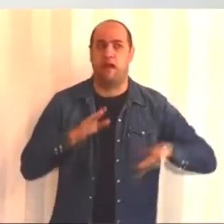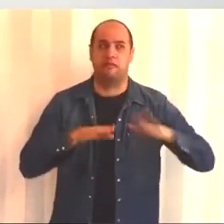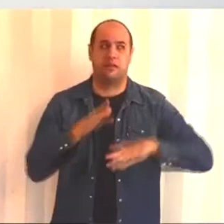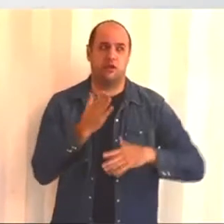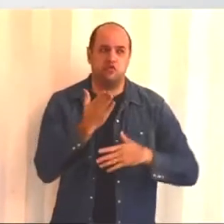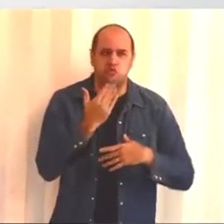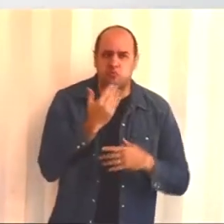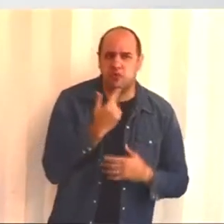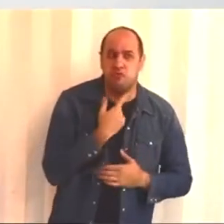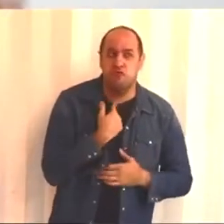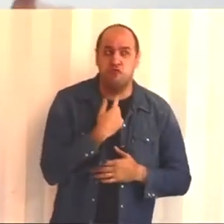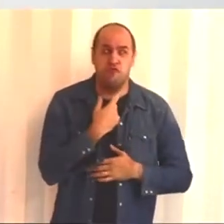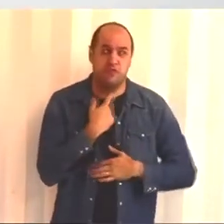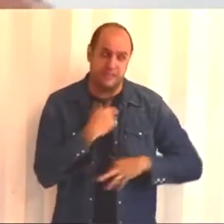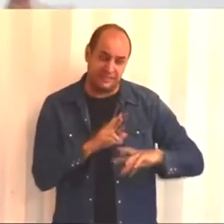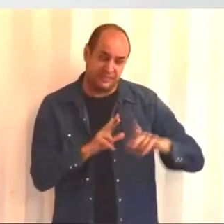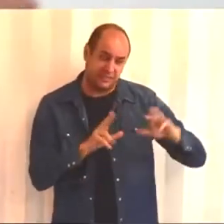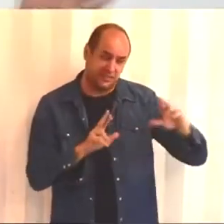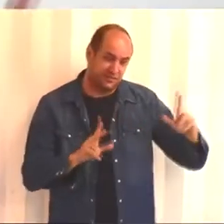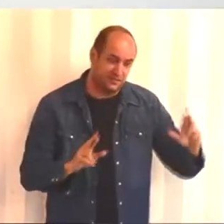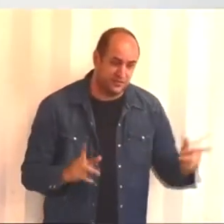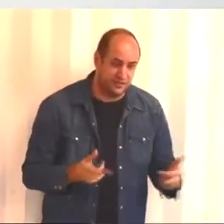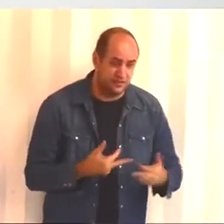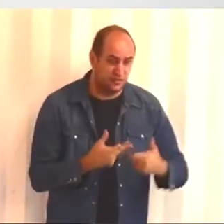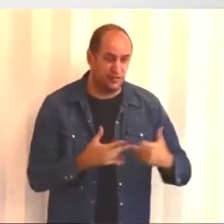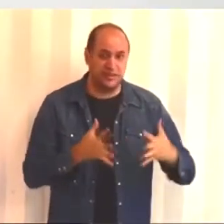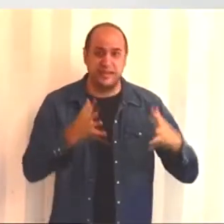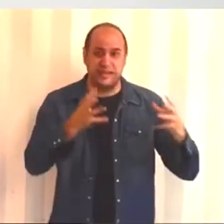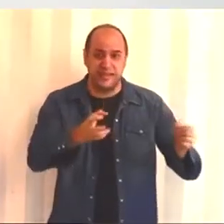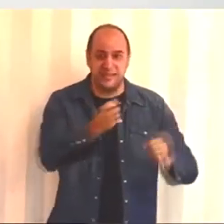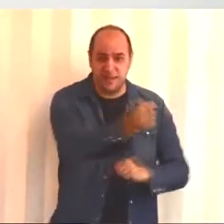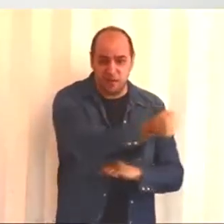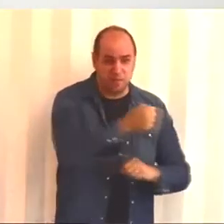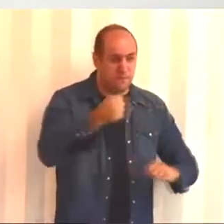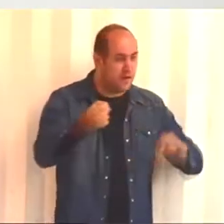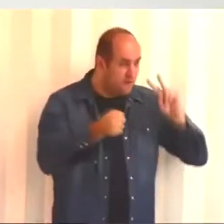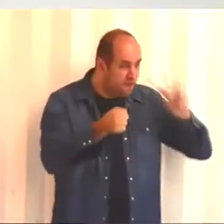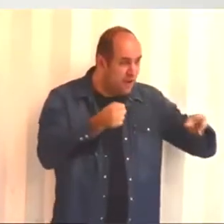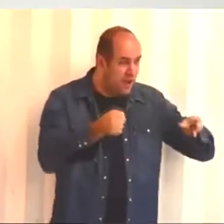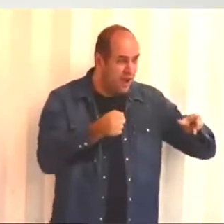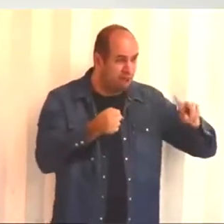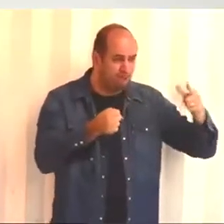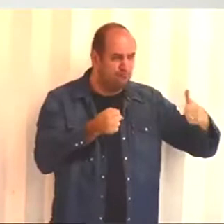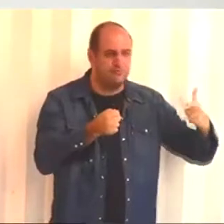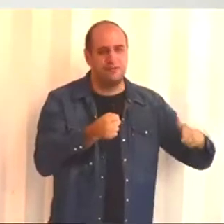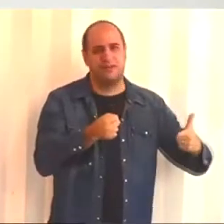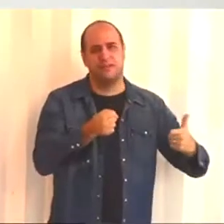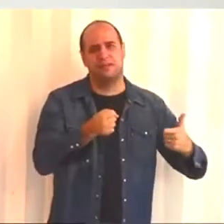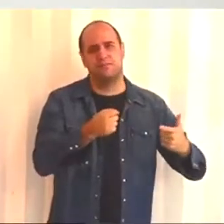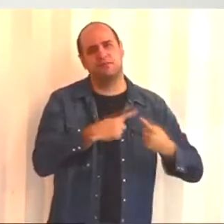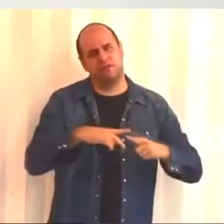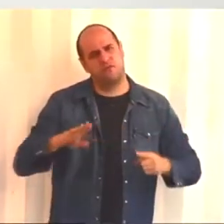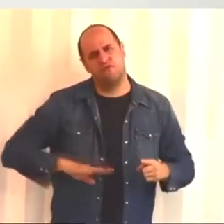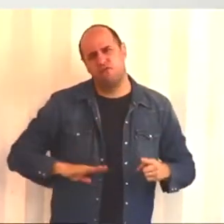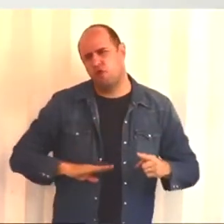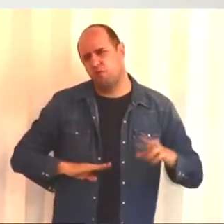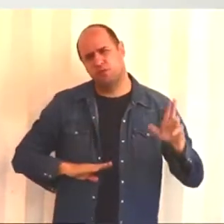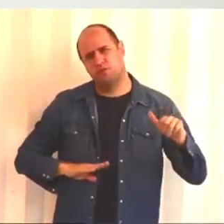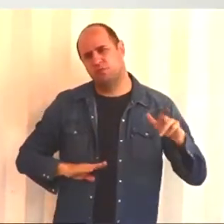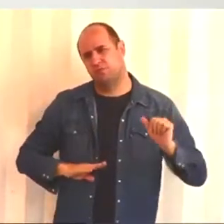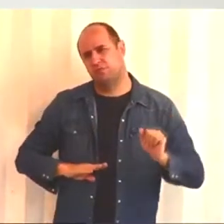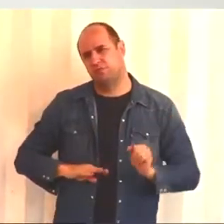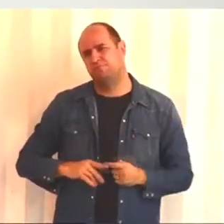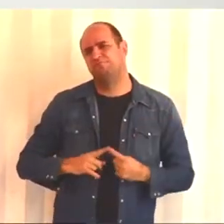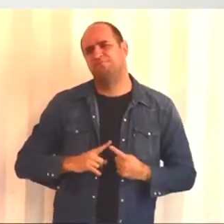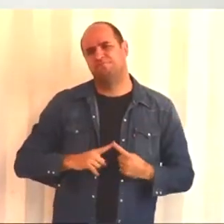queria comer, alguma coisa que eu gostaria de abrir a geladeira e encontrar e não tinha lá, mas fome eu nunca passei, mas eu sei que tem irmãos que já